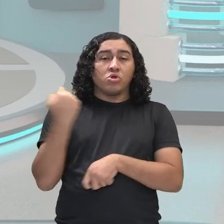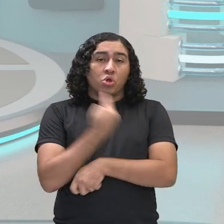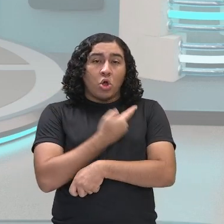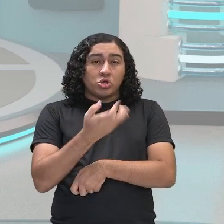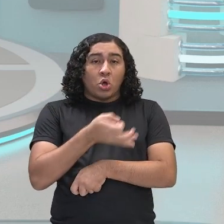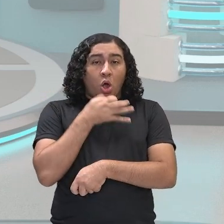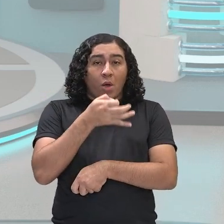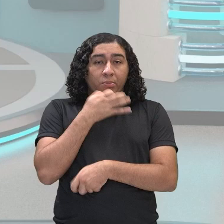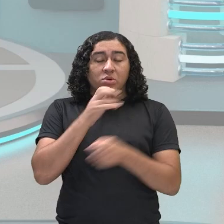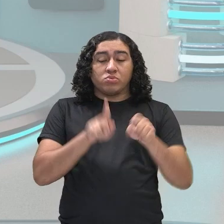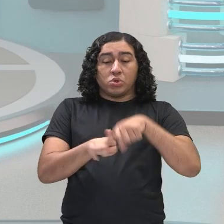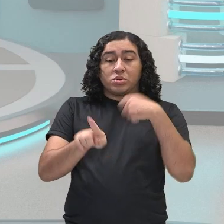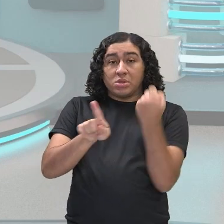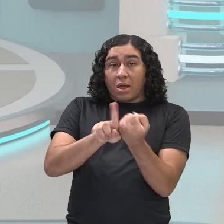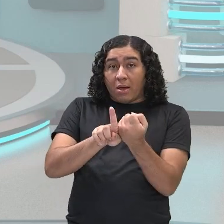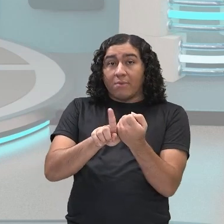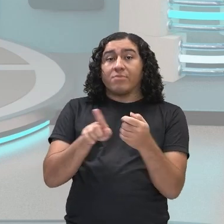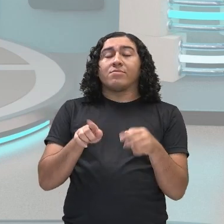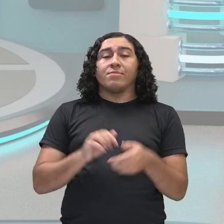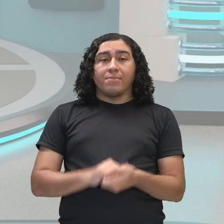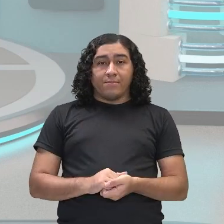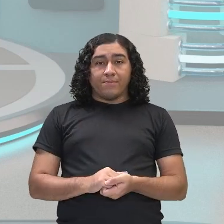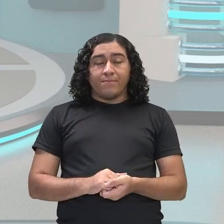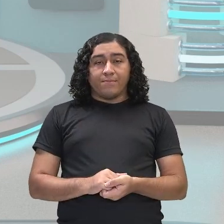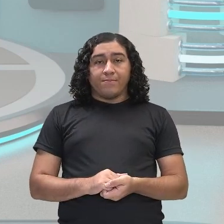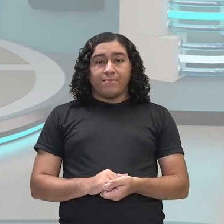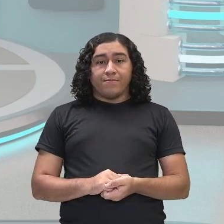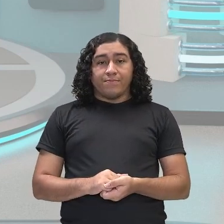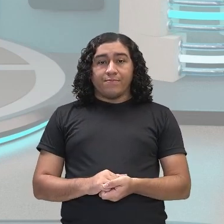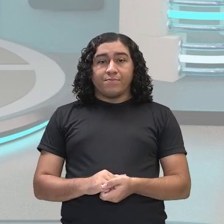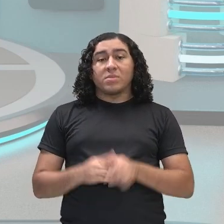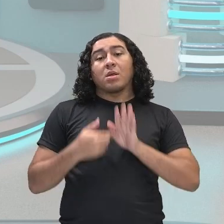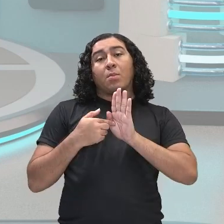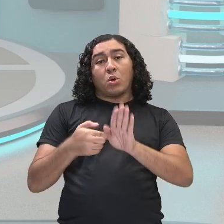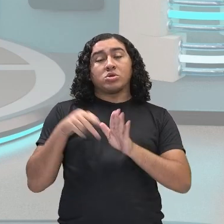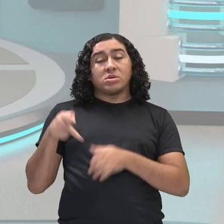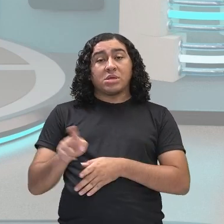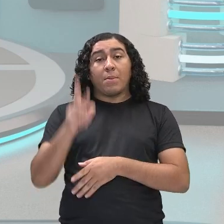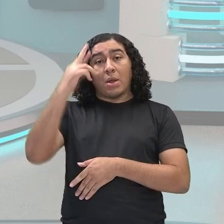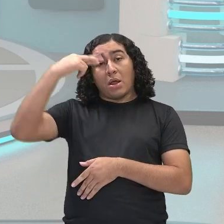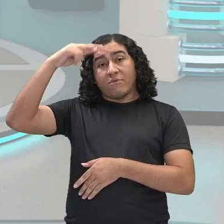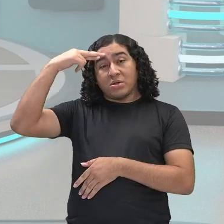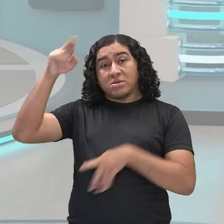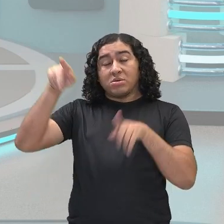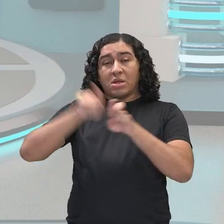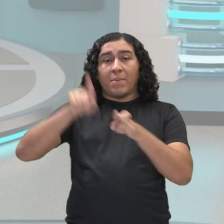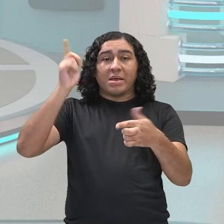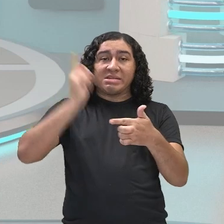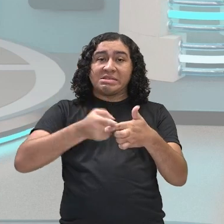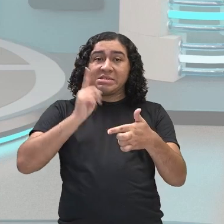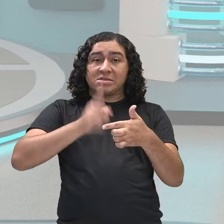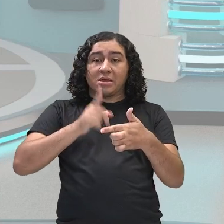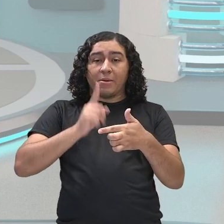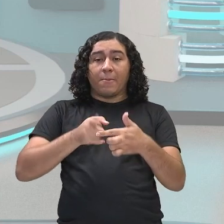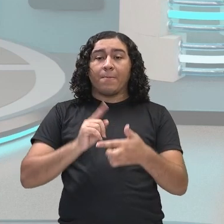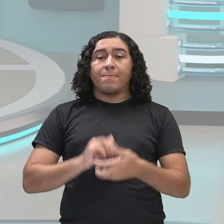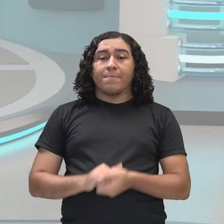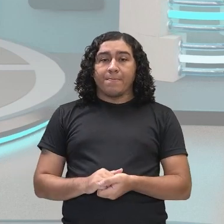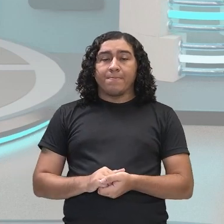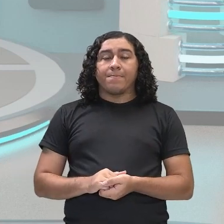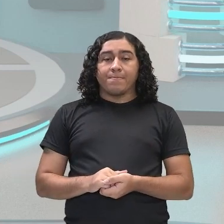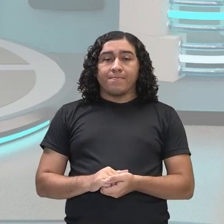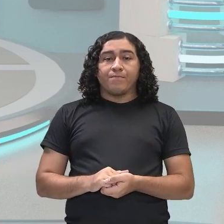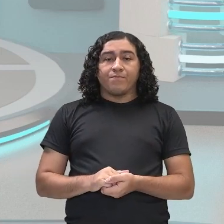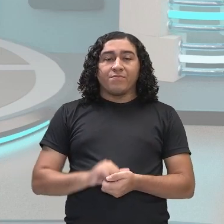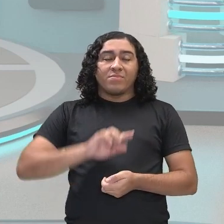posicionamento social, a nossa opinião, trazendo sempre a reflexão e a criticidade. Então,